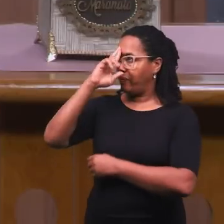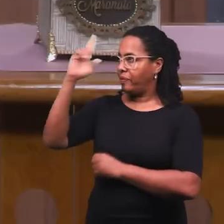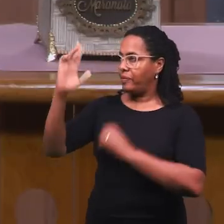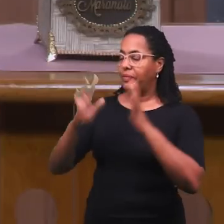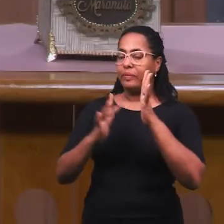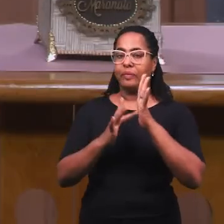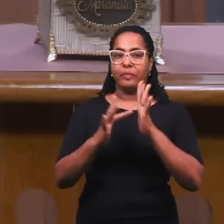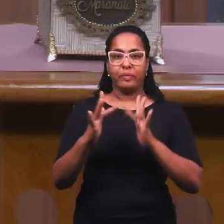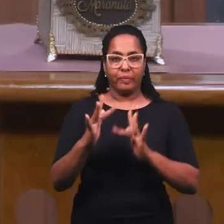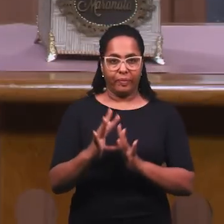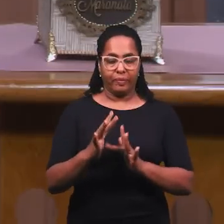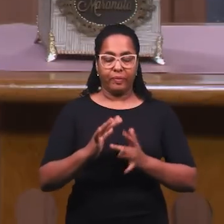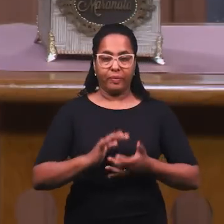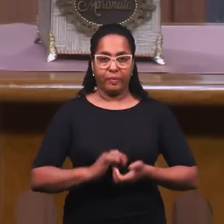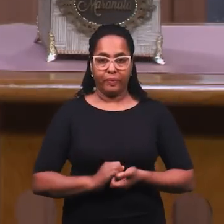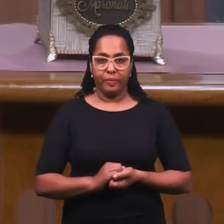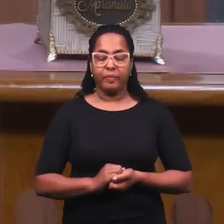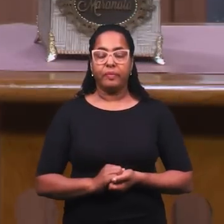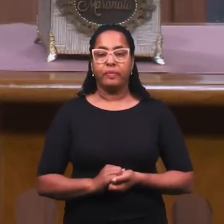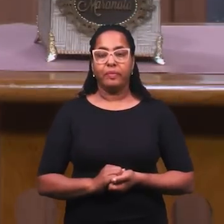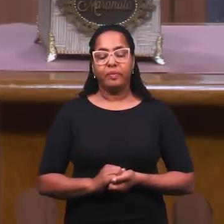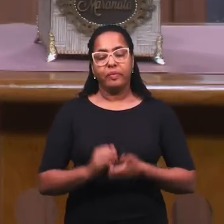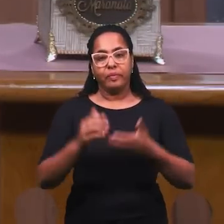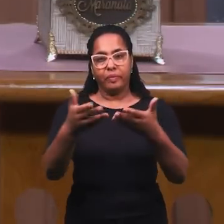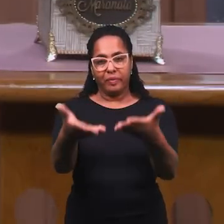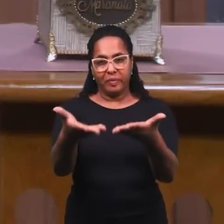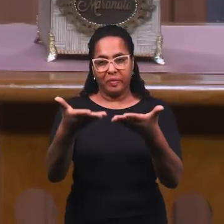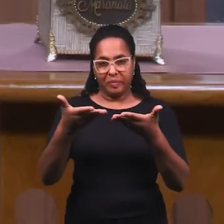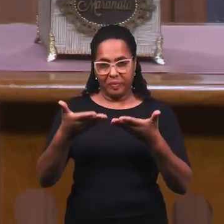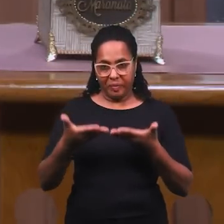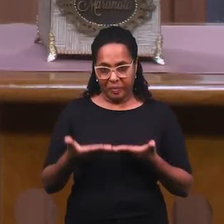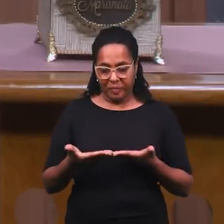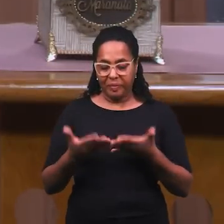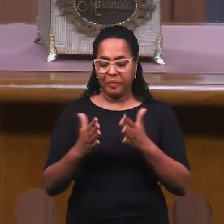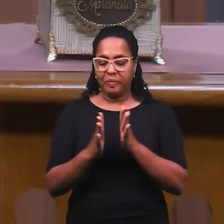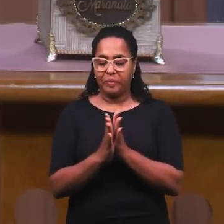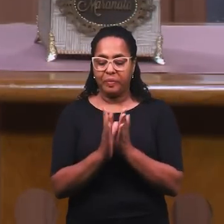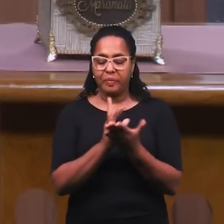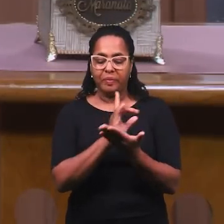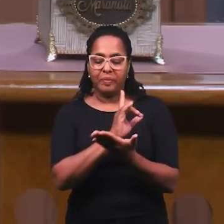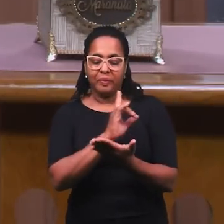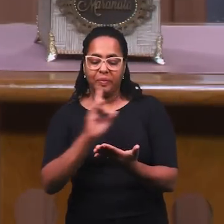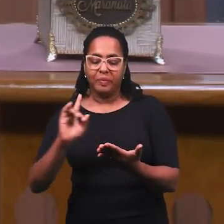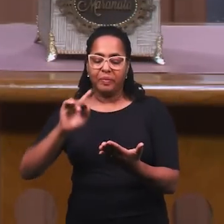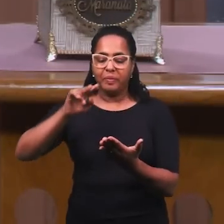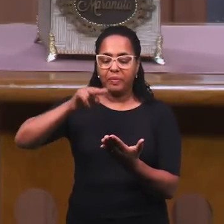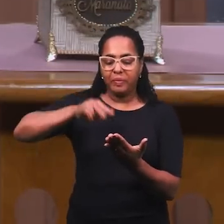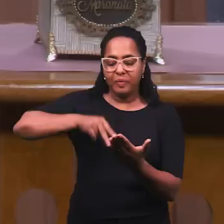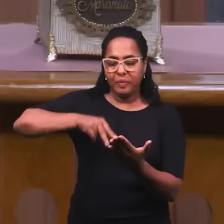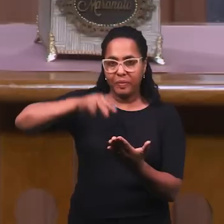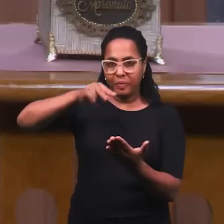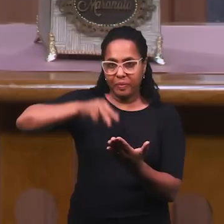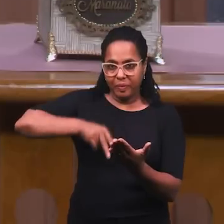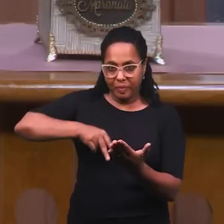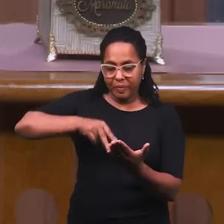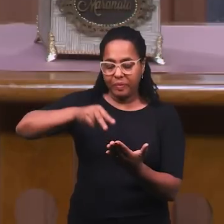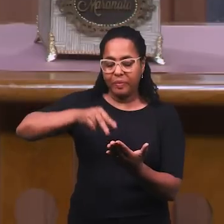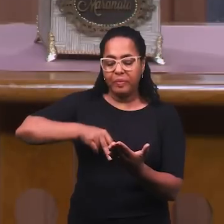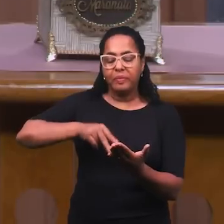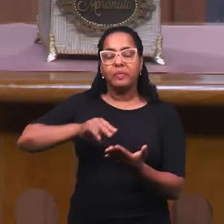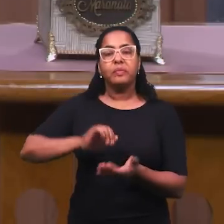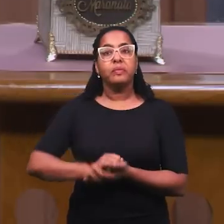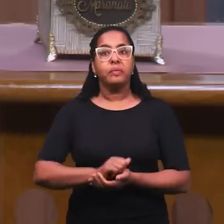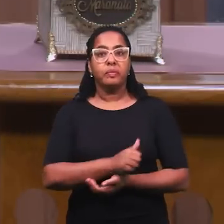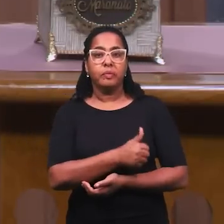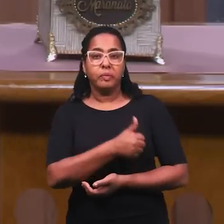Glória a Jesus. Nós vamos agora convidar a todos para fazermos a leitura da palavra do Senhor,